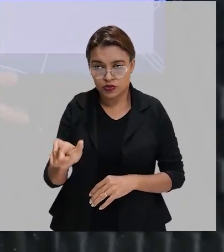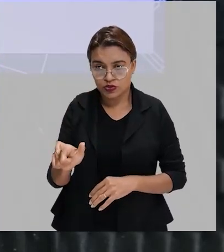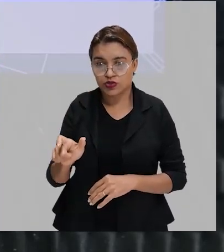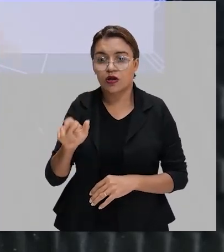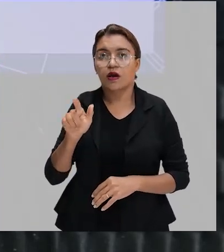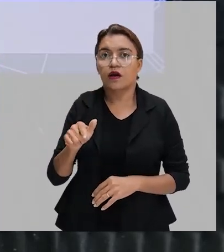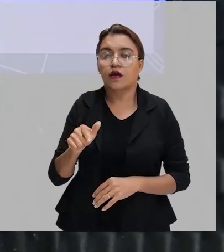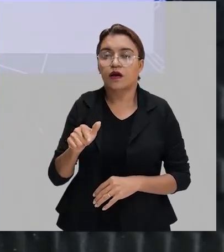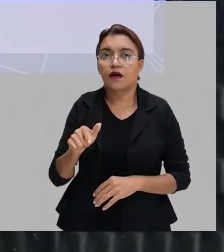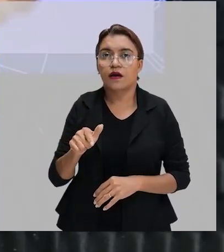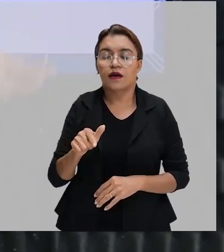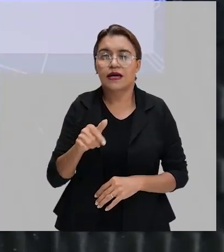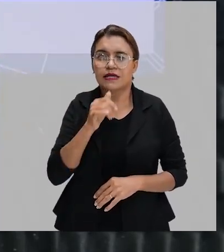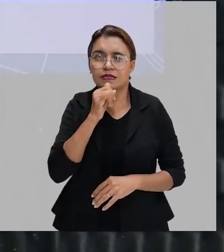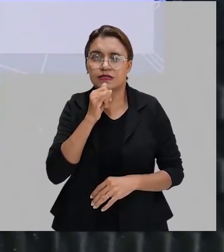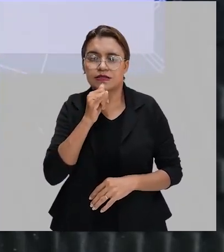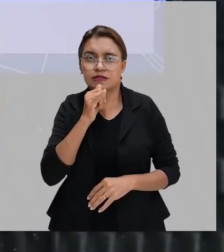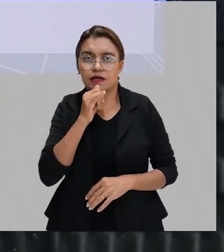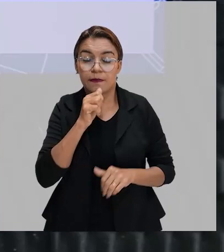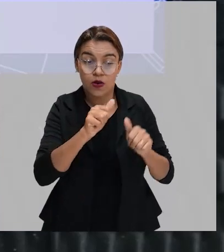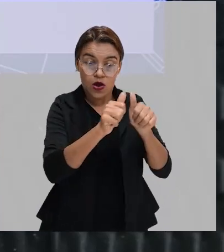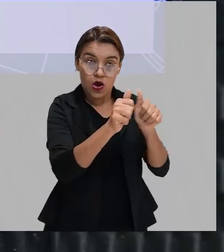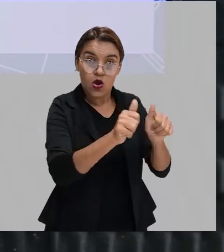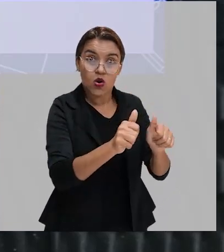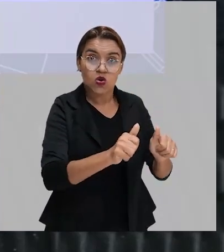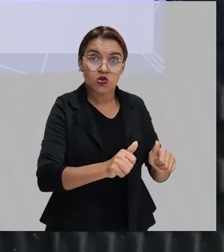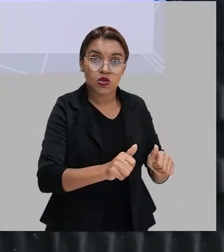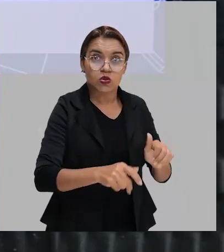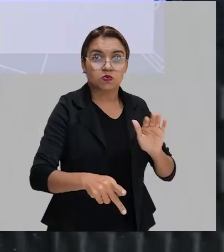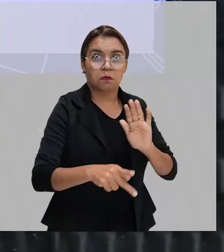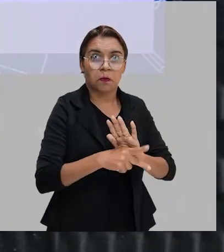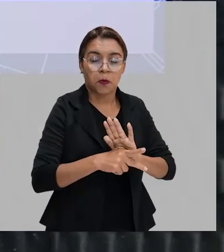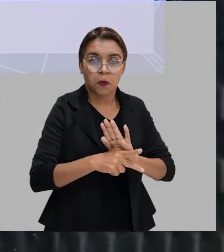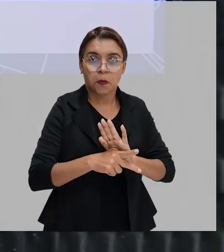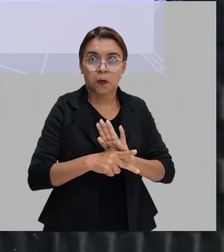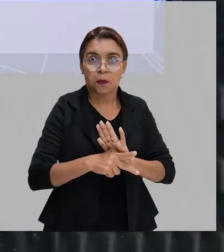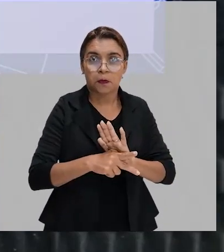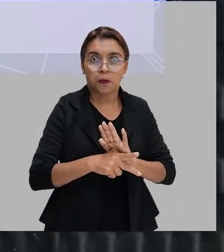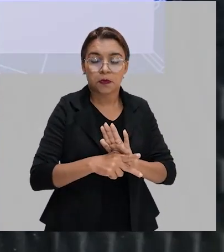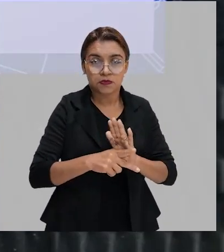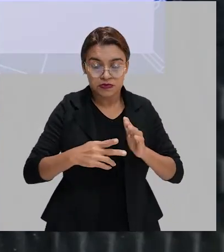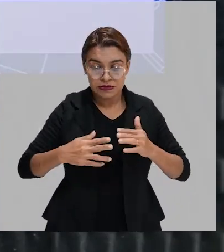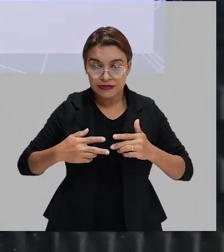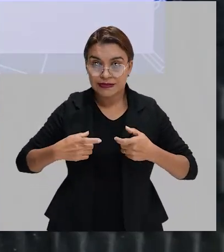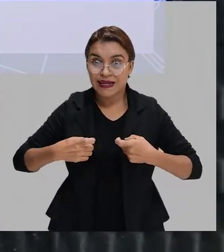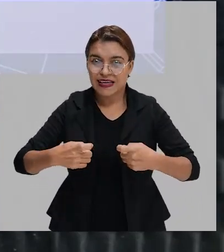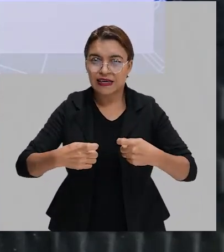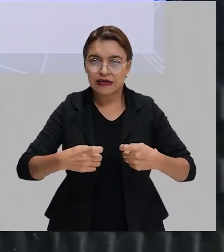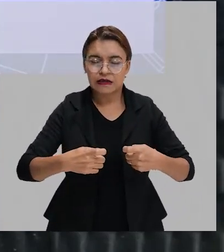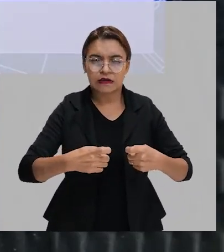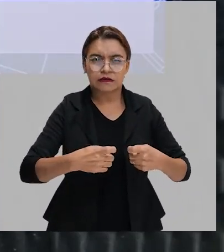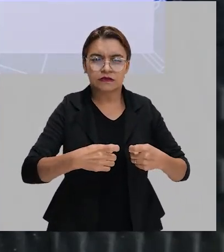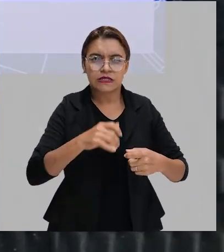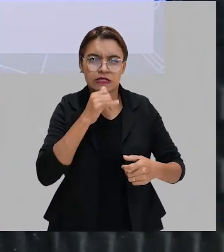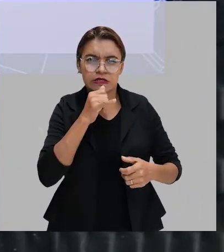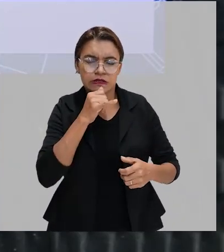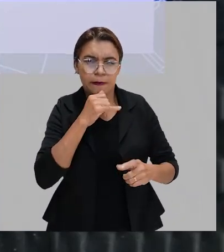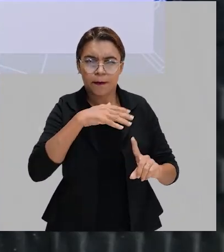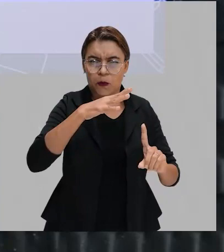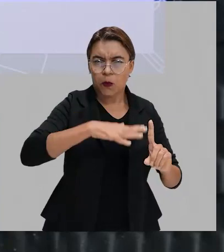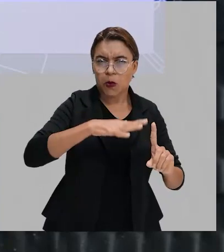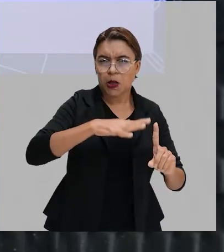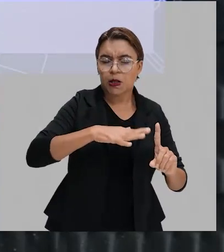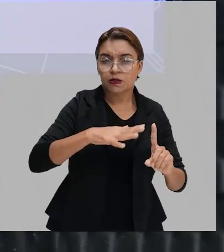mitologia grega, é o deus da guerra, é o deus sanguinário, né? O deus da guerra. Deus greco-romano da